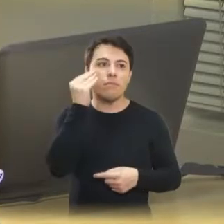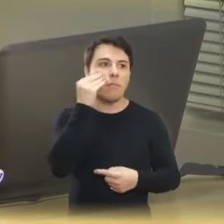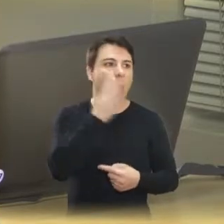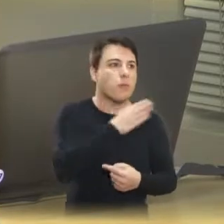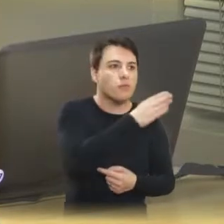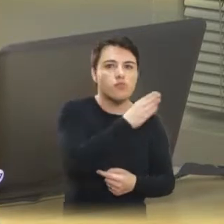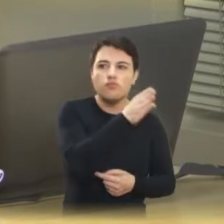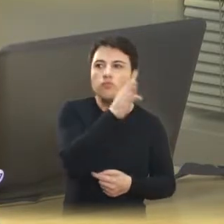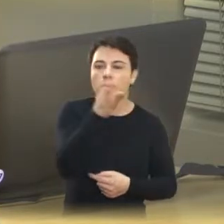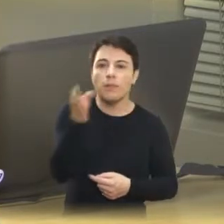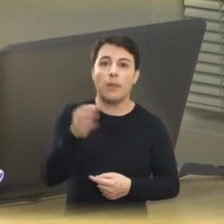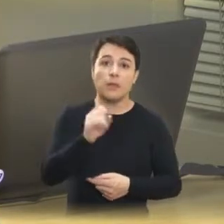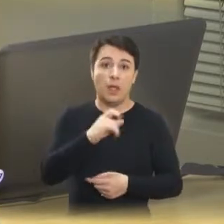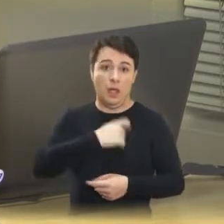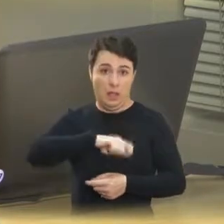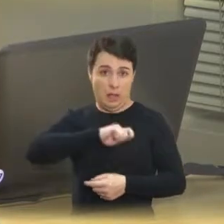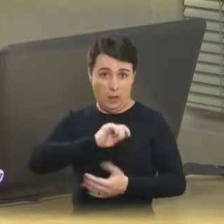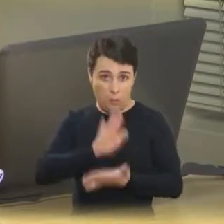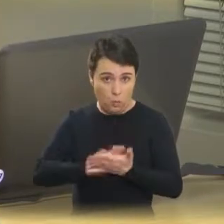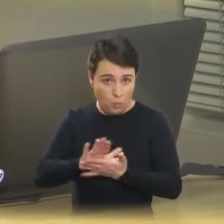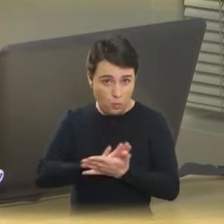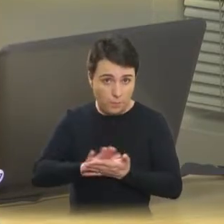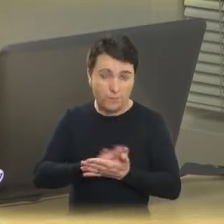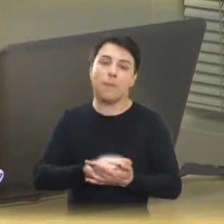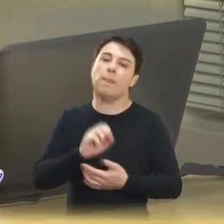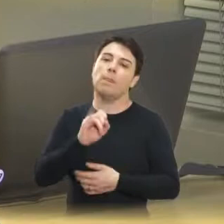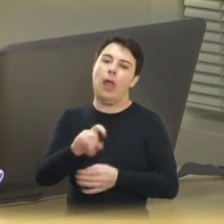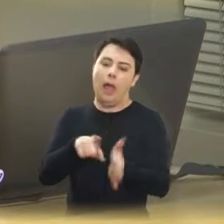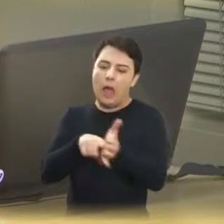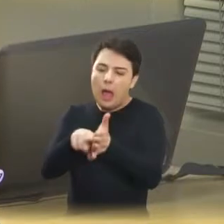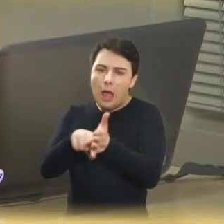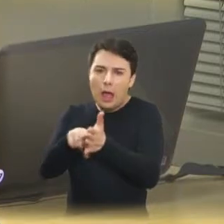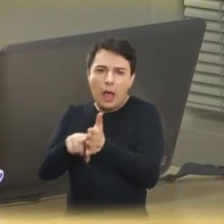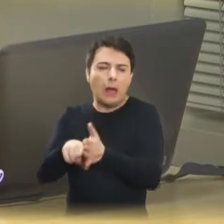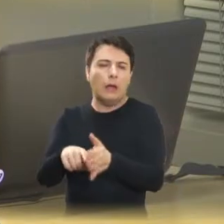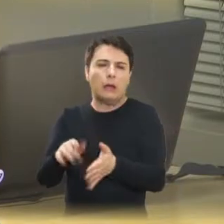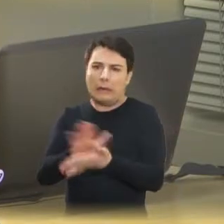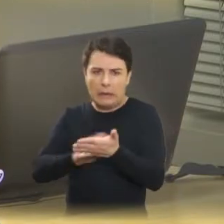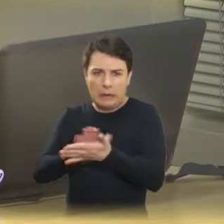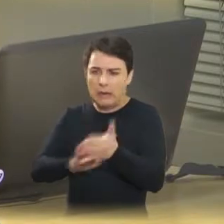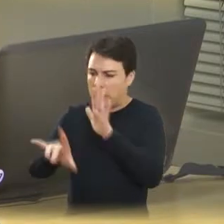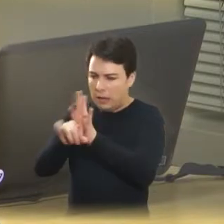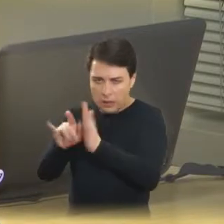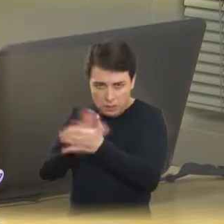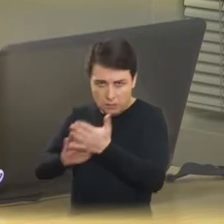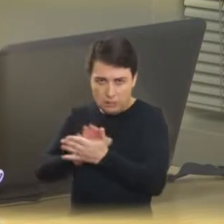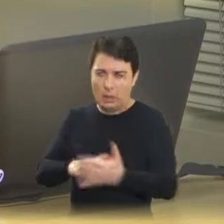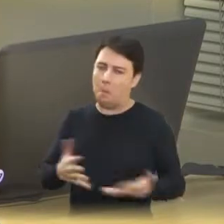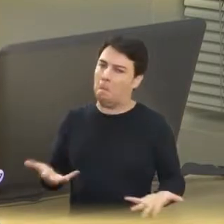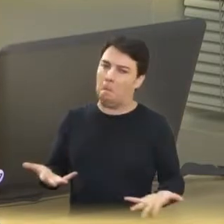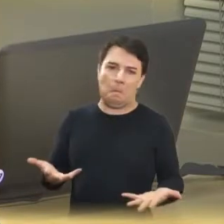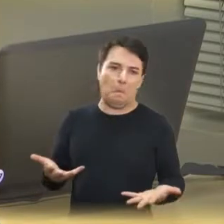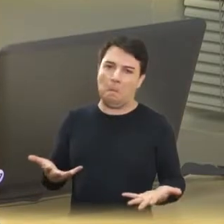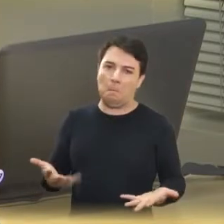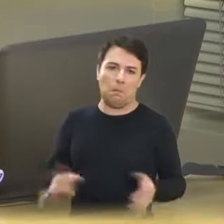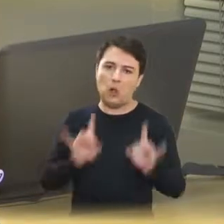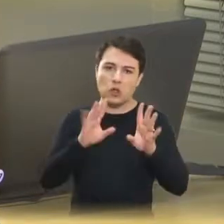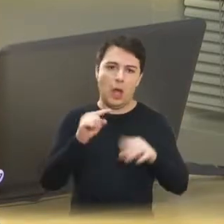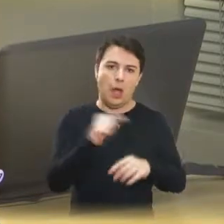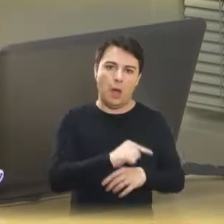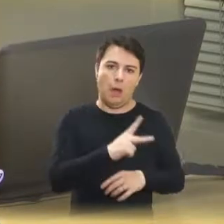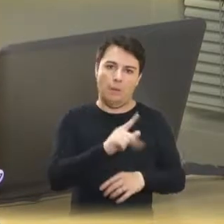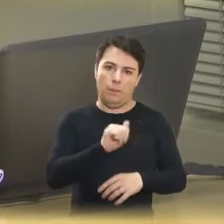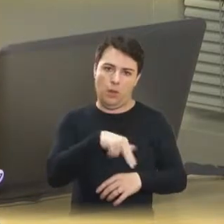Se a fiscalização não acontecer e se a análise técnica, as medidas mitigadoras não forem adequadas, só o plano diretor não